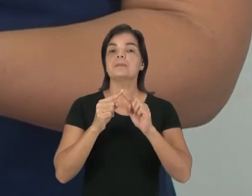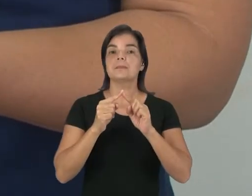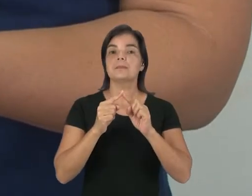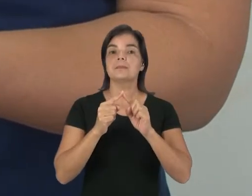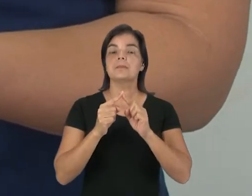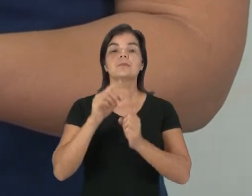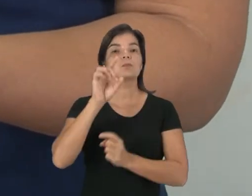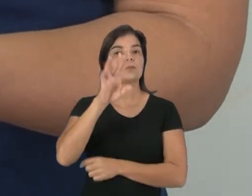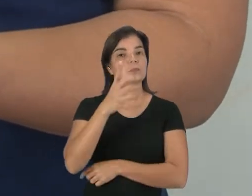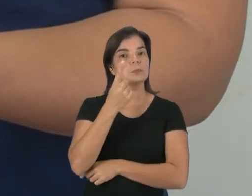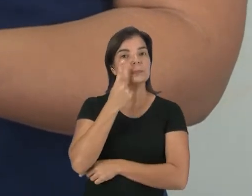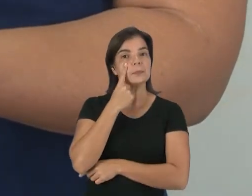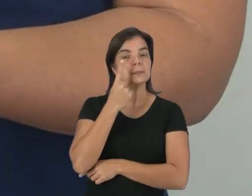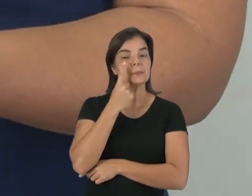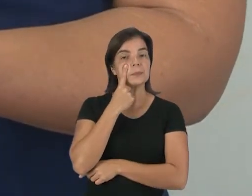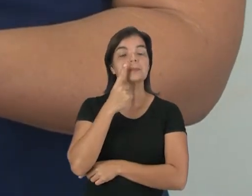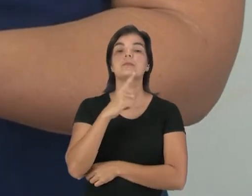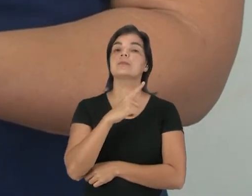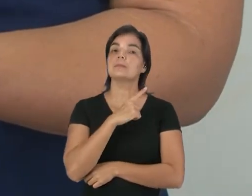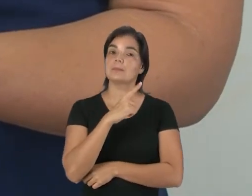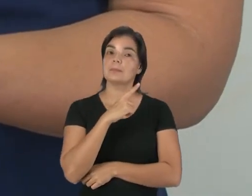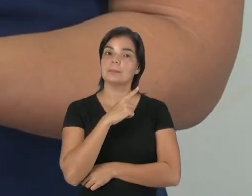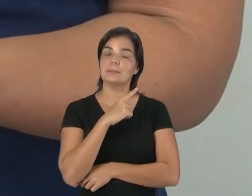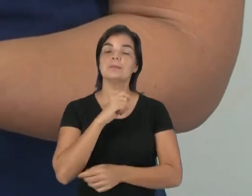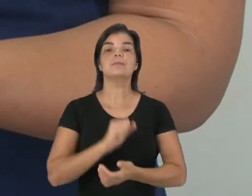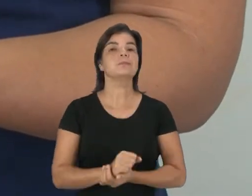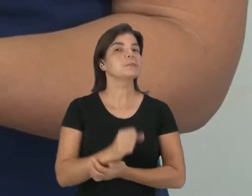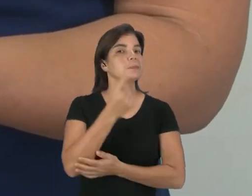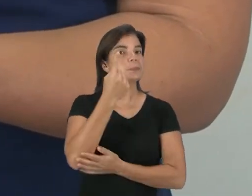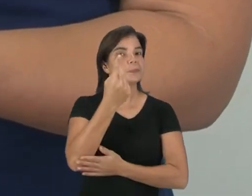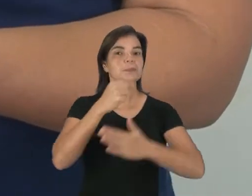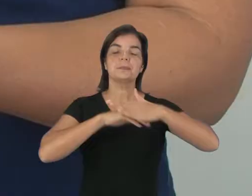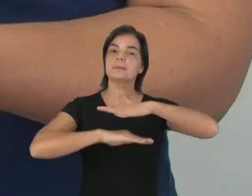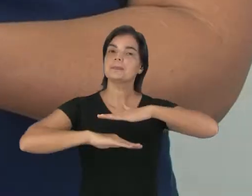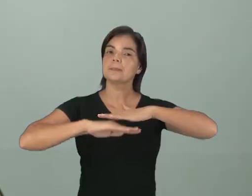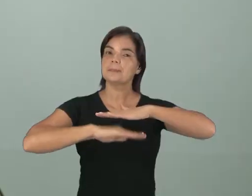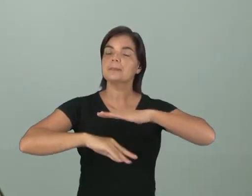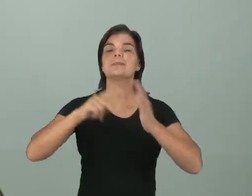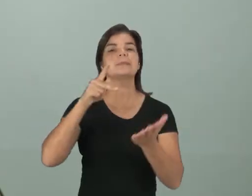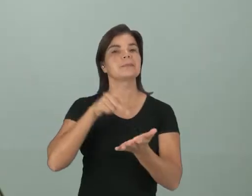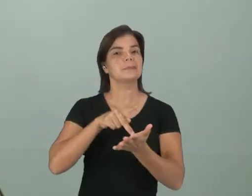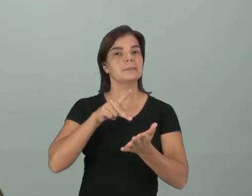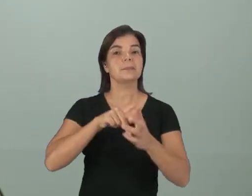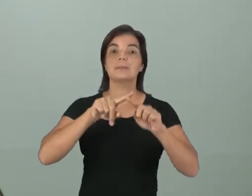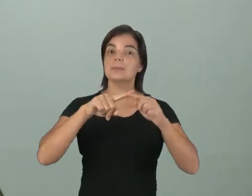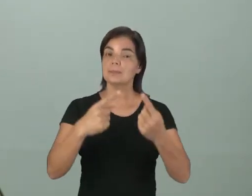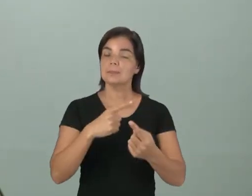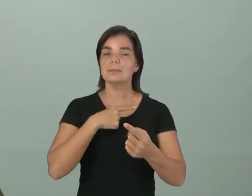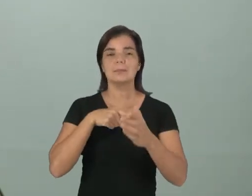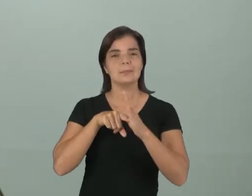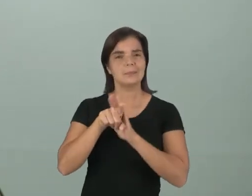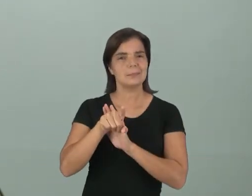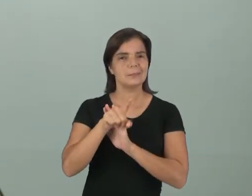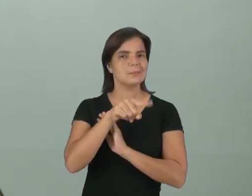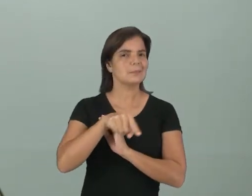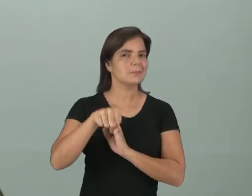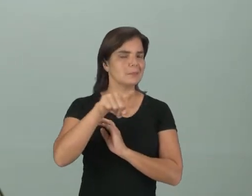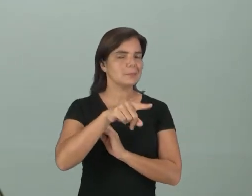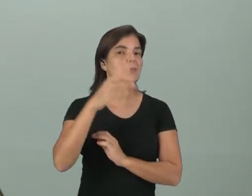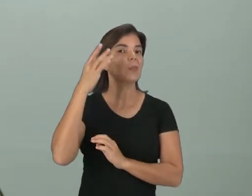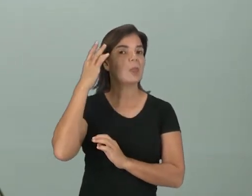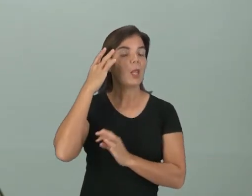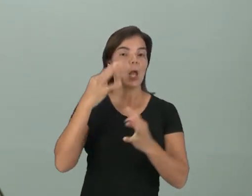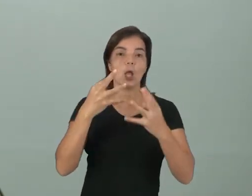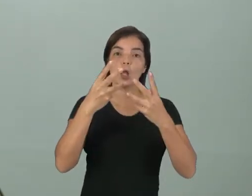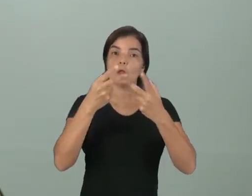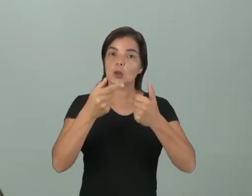só observamos que elas possuem apenas uma base. Isso mesmo. Mas eu tenho uma pergunta para te fazer. Será